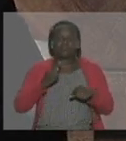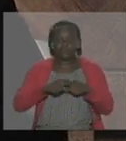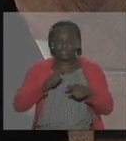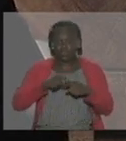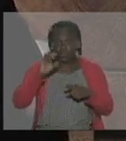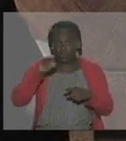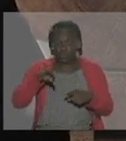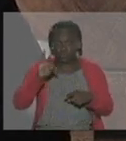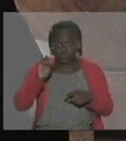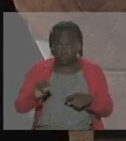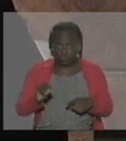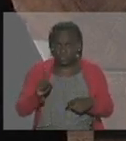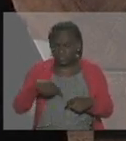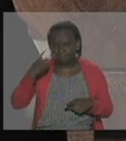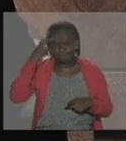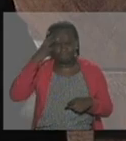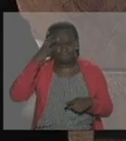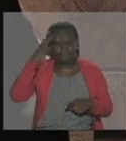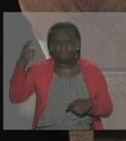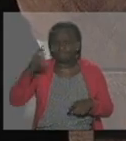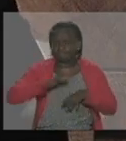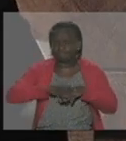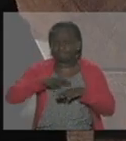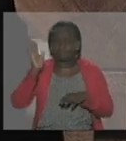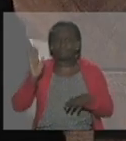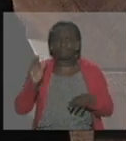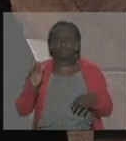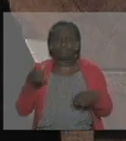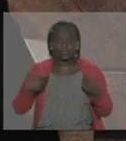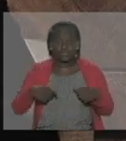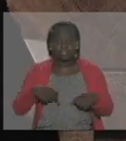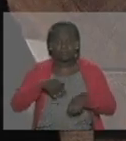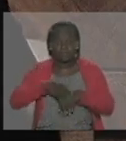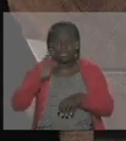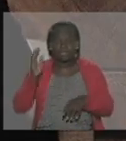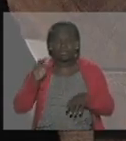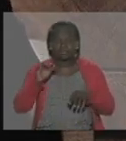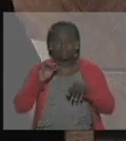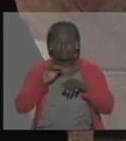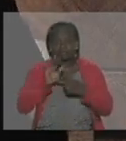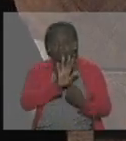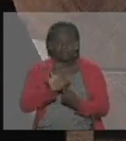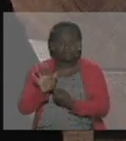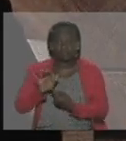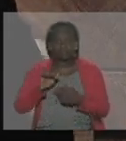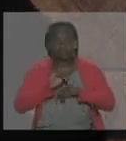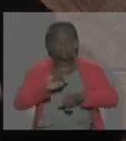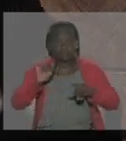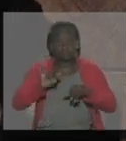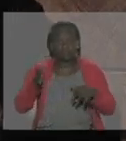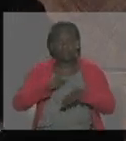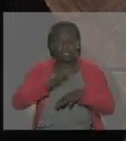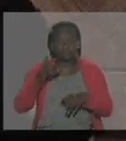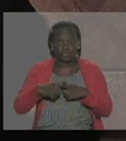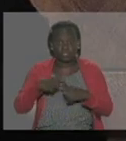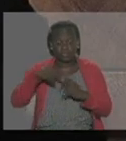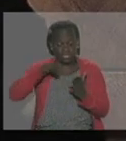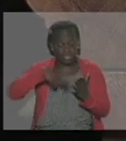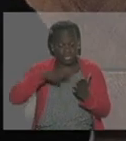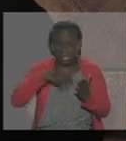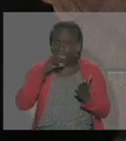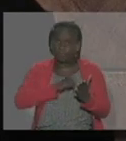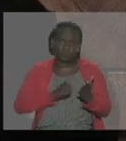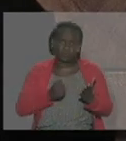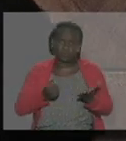conto é um gênero genial e que deveria até mais ser mais favorecido nos dias de hoje porque você